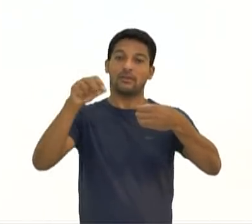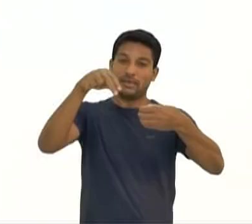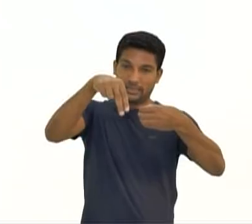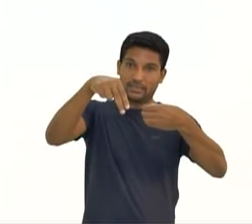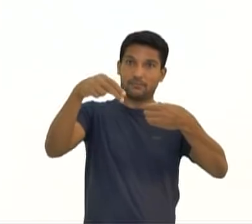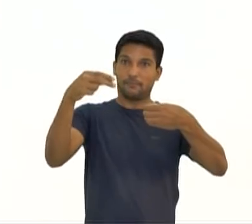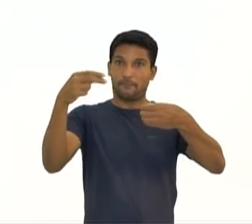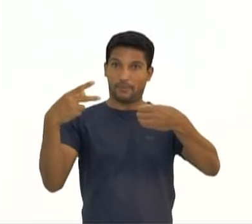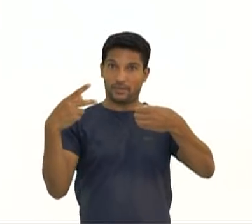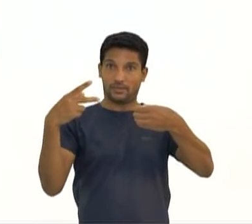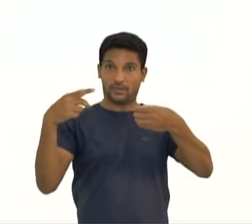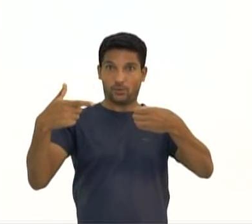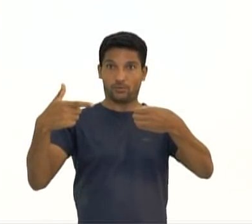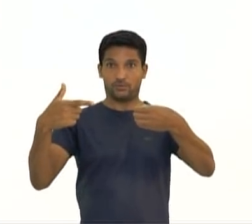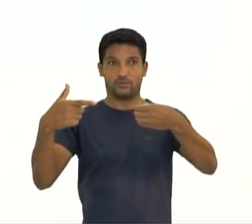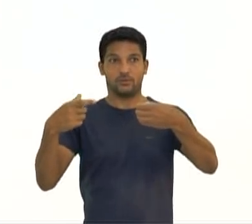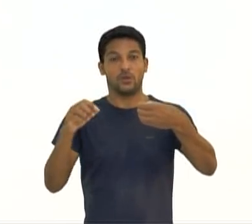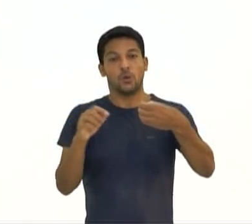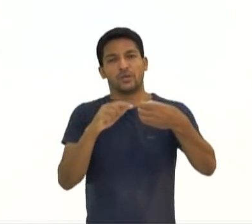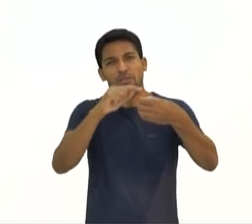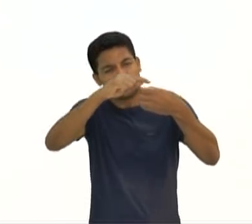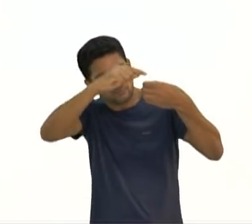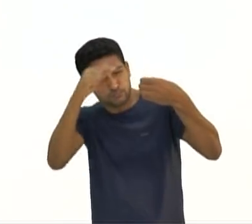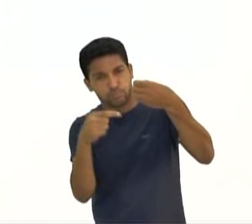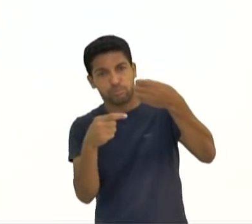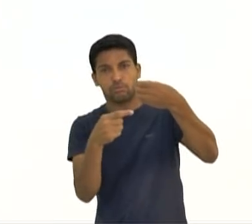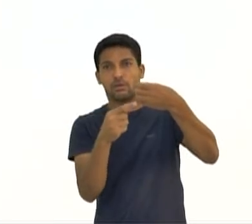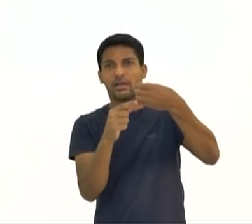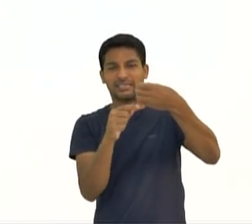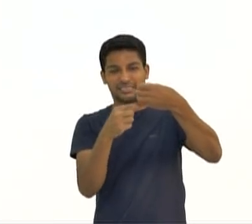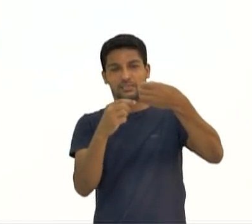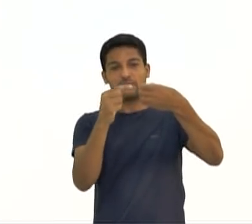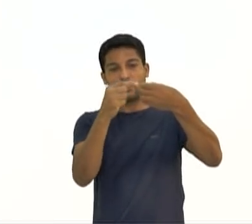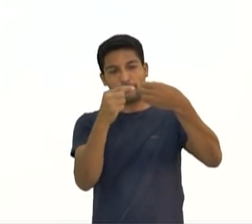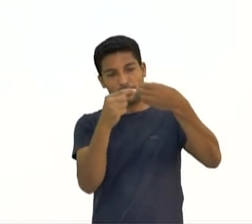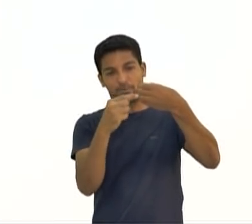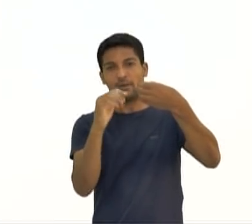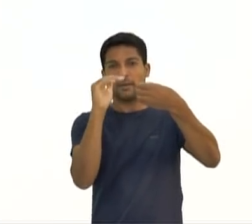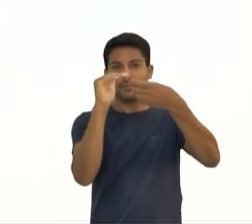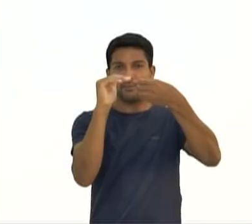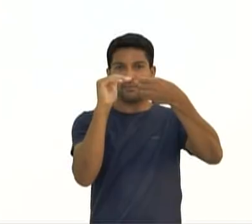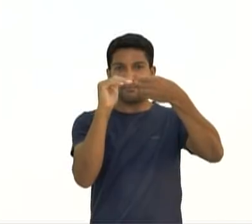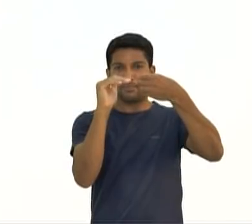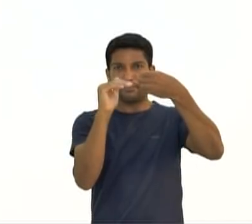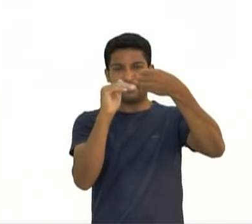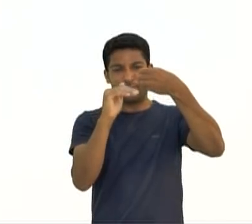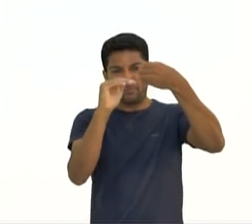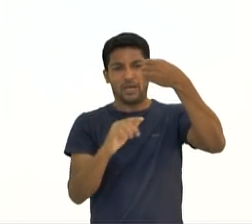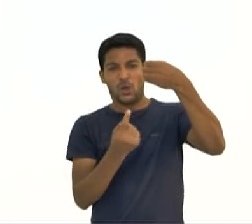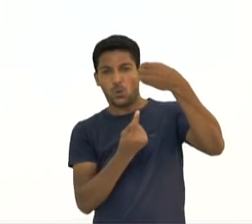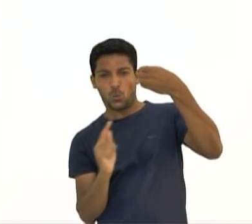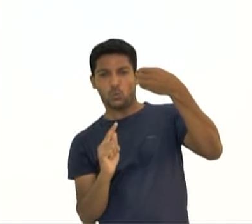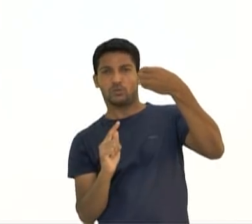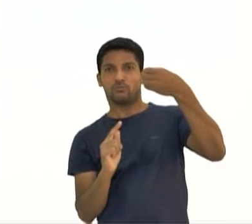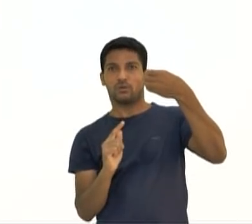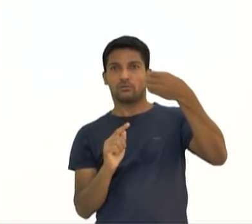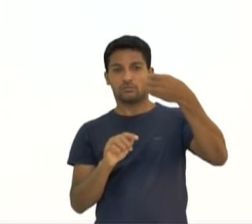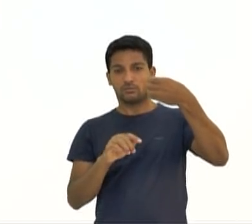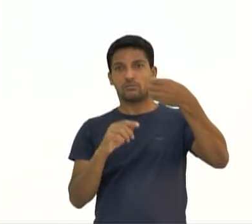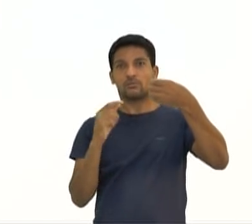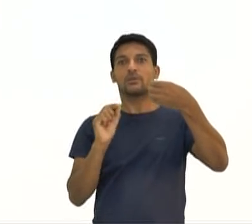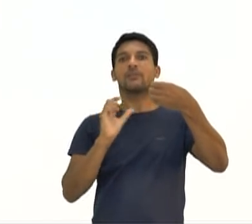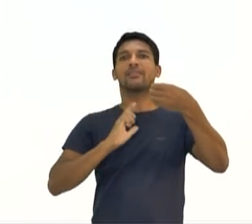Ns2-Np2, ou seja, a última camada desses elementos, a última camada desses átomos sempre